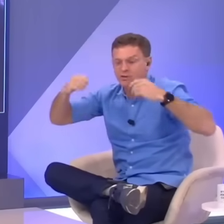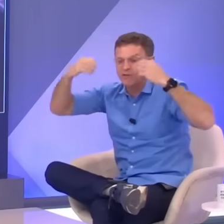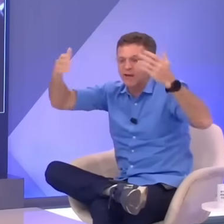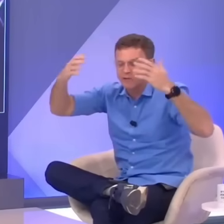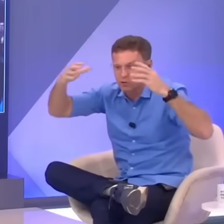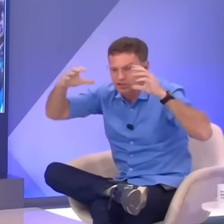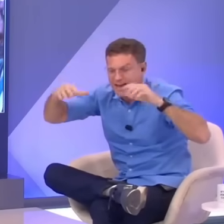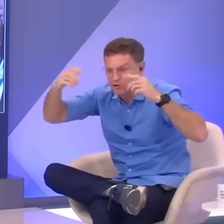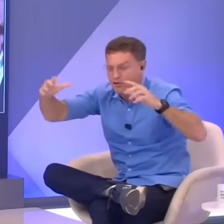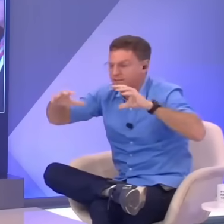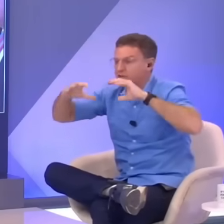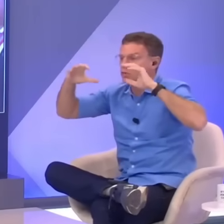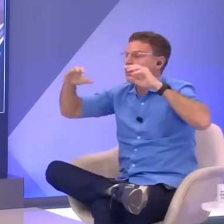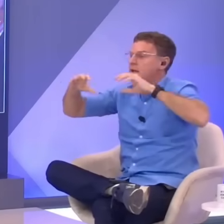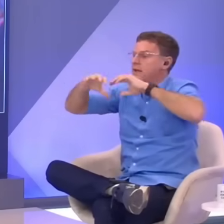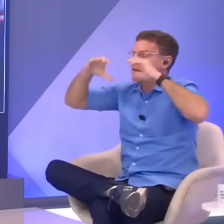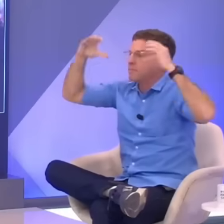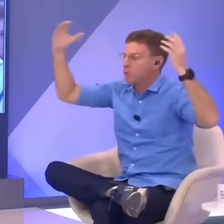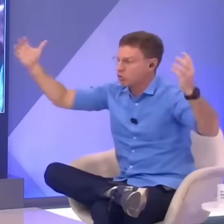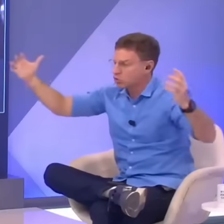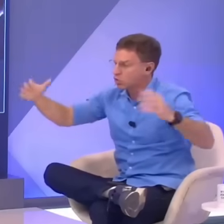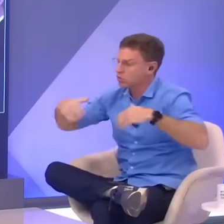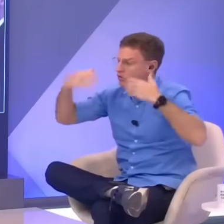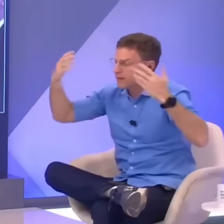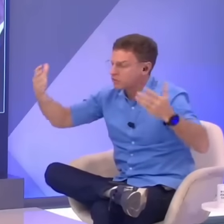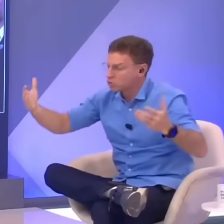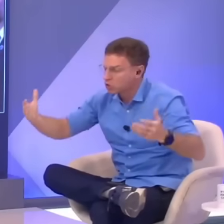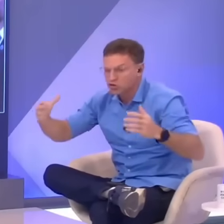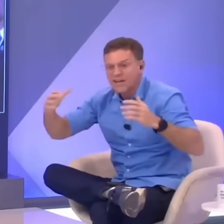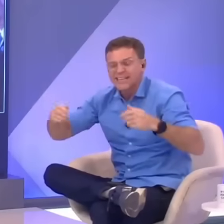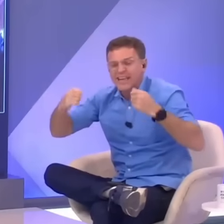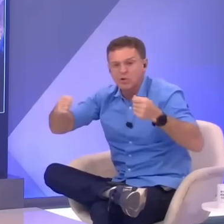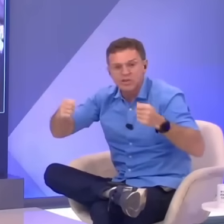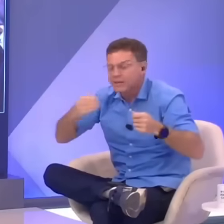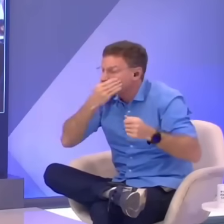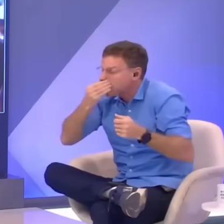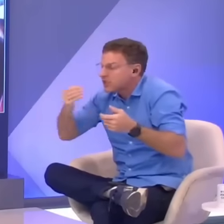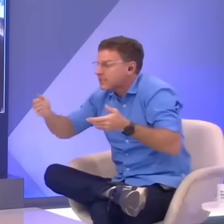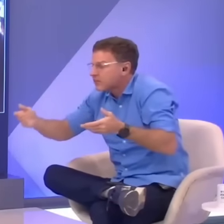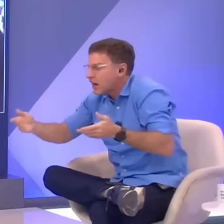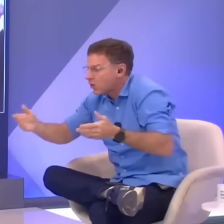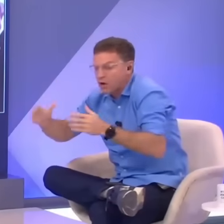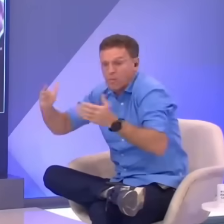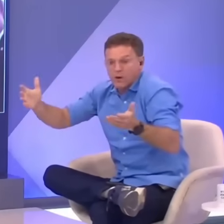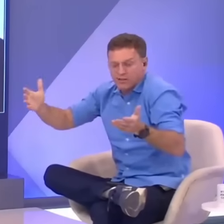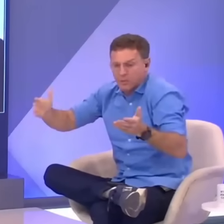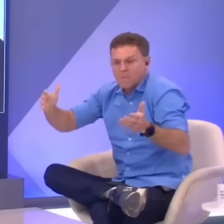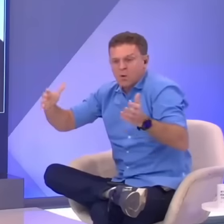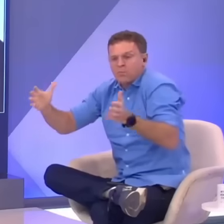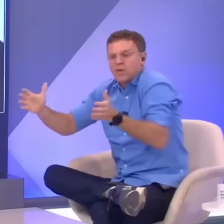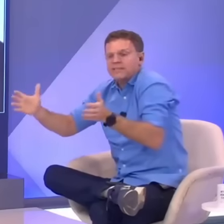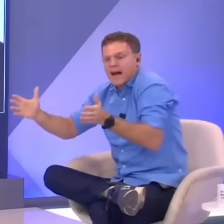ele tem o dever fiduciário de fazer isso em prol de todos, em bem de todos, quem usa isso para chantagear alguém, como, por